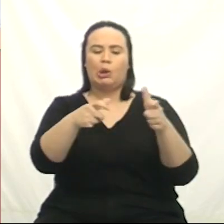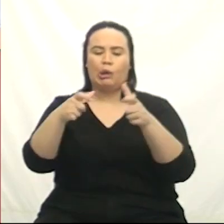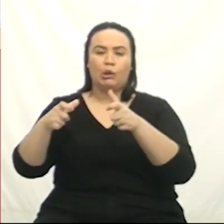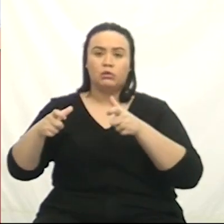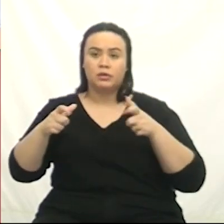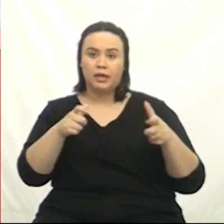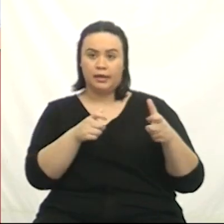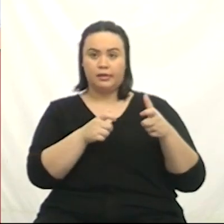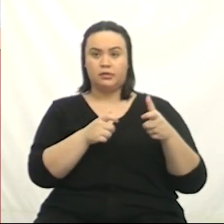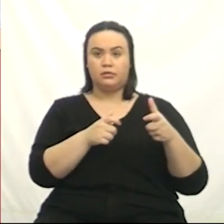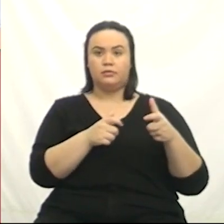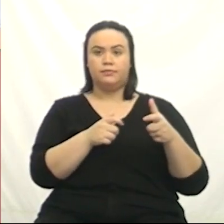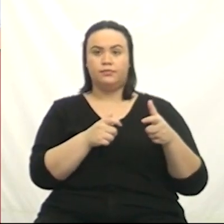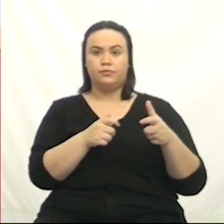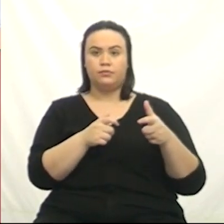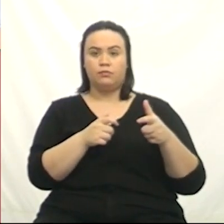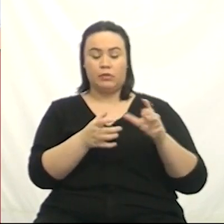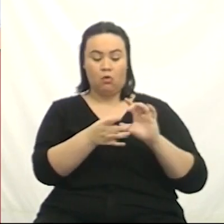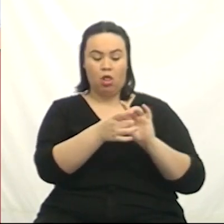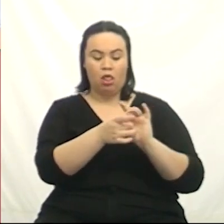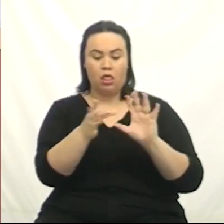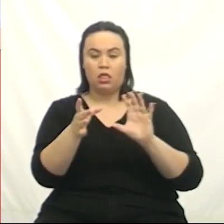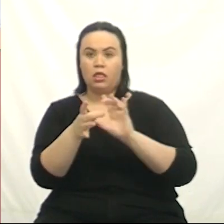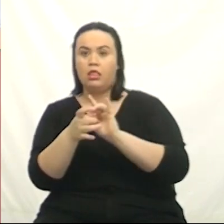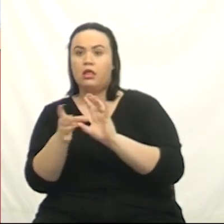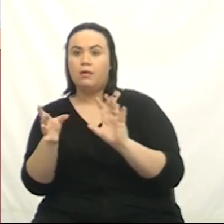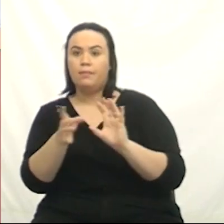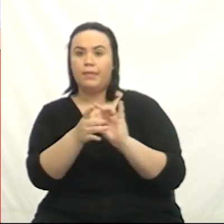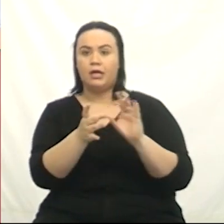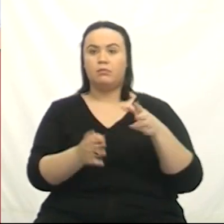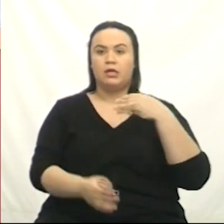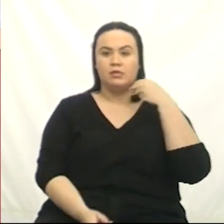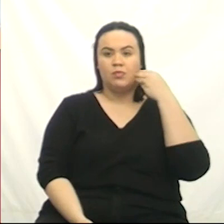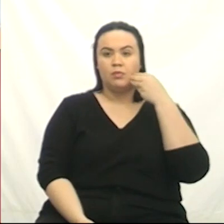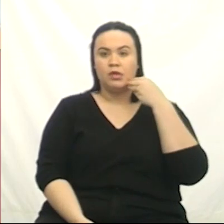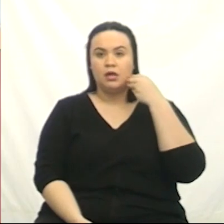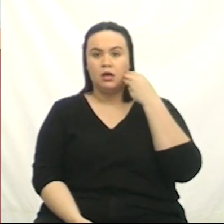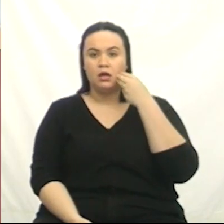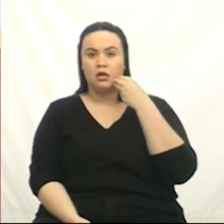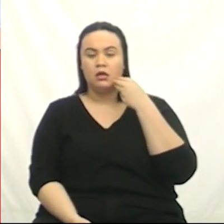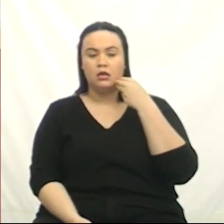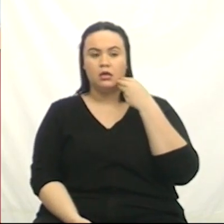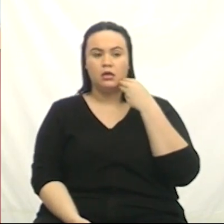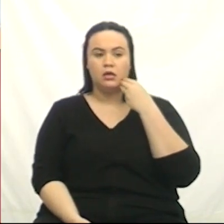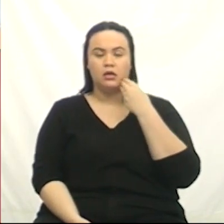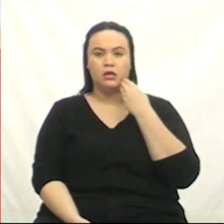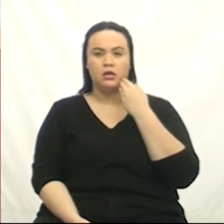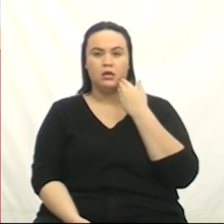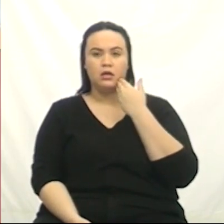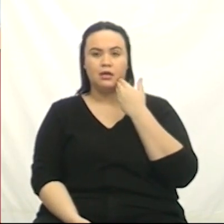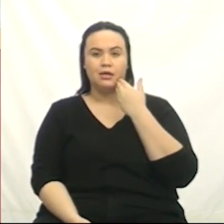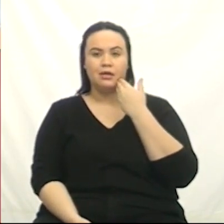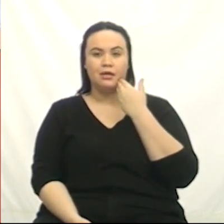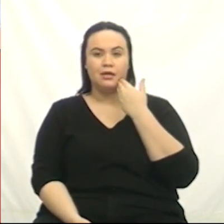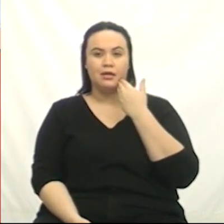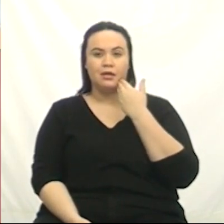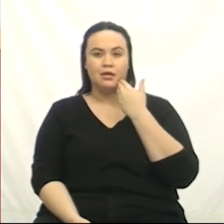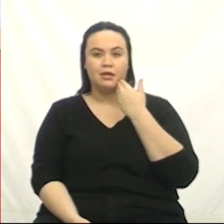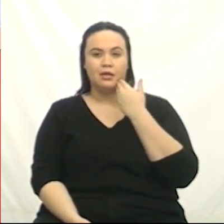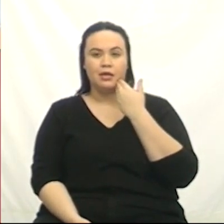são liberadas para experimentação, mas estão, infelizmente,